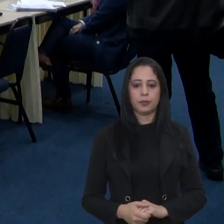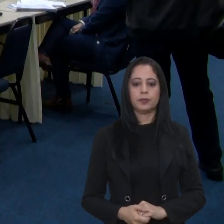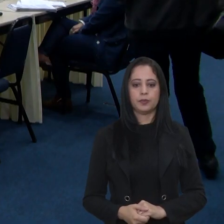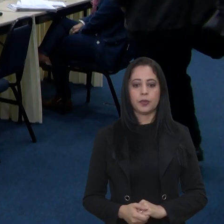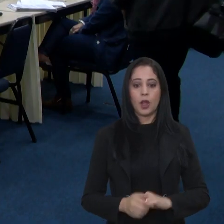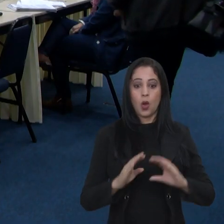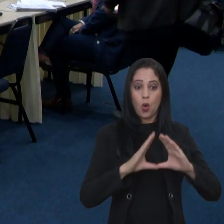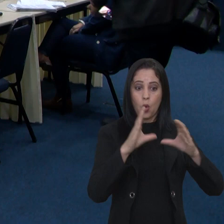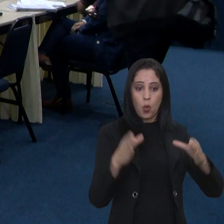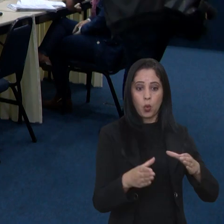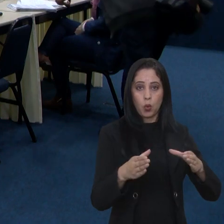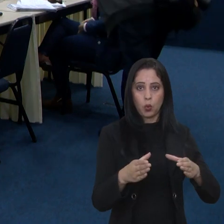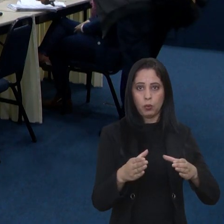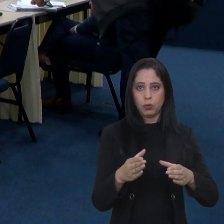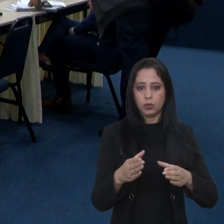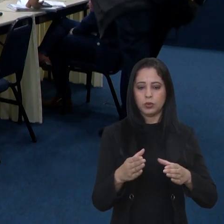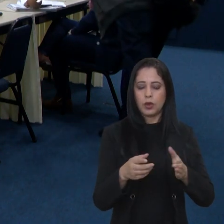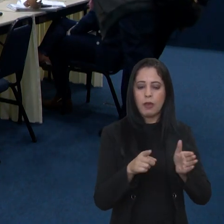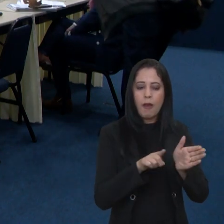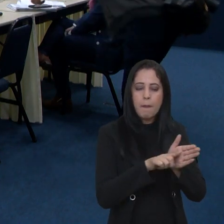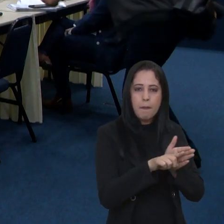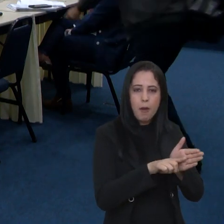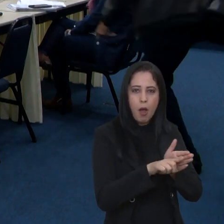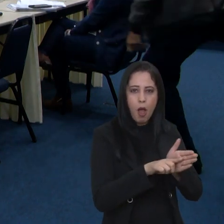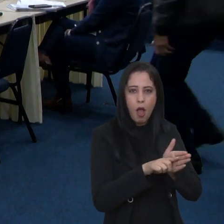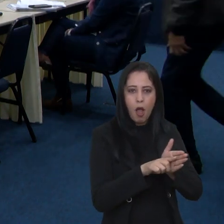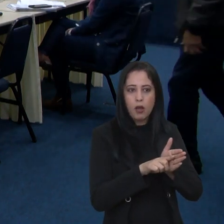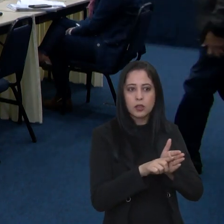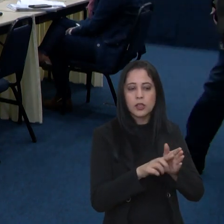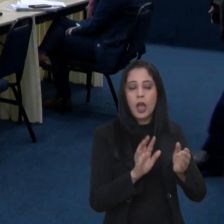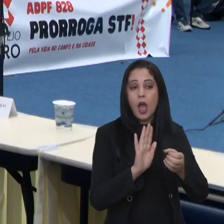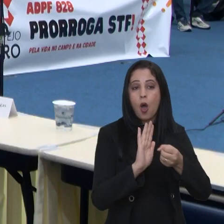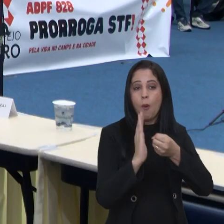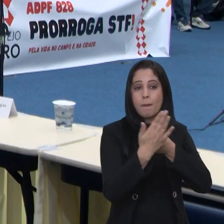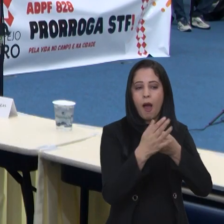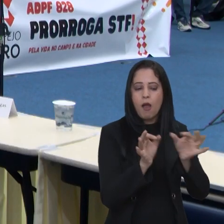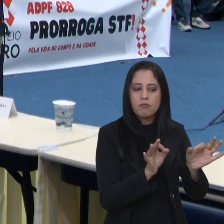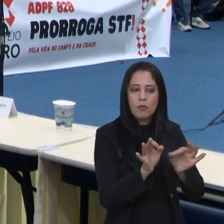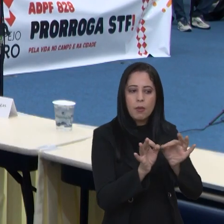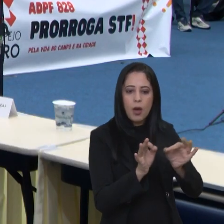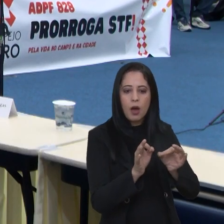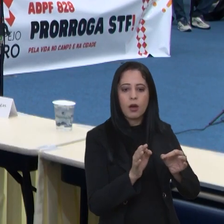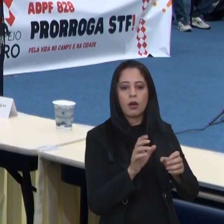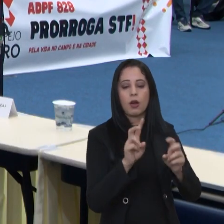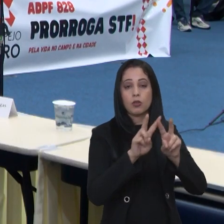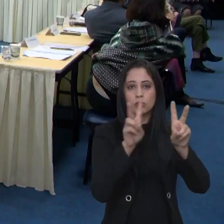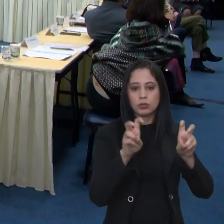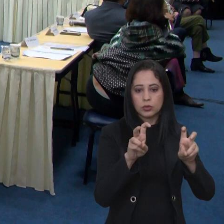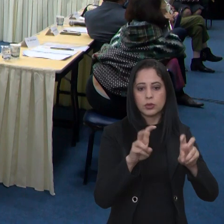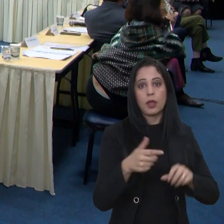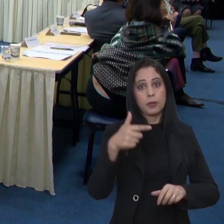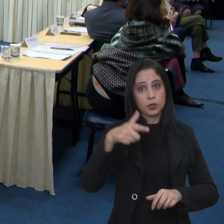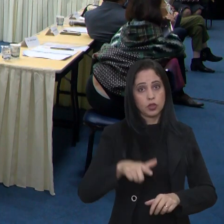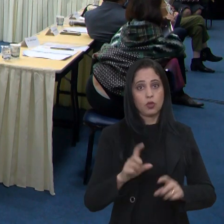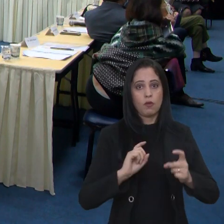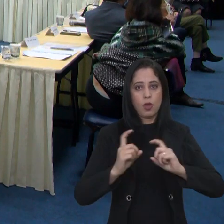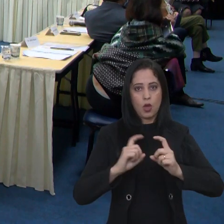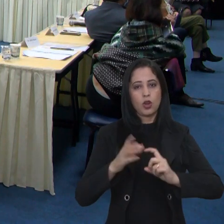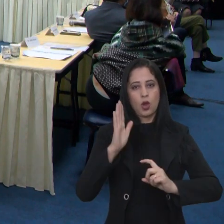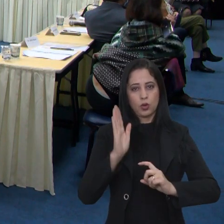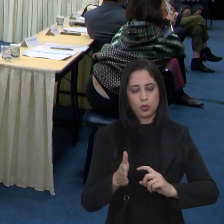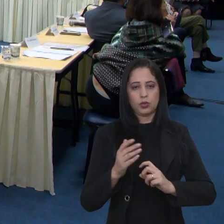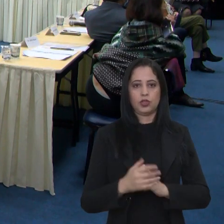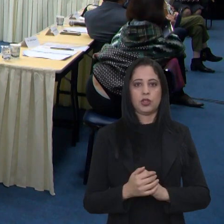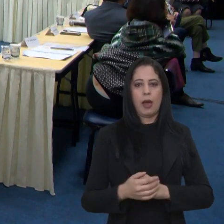A Comissão Especial de Estudos sobre a Regularização Fundiária realizou no plenário da Câmara mais uma reunião